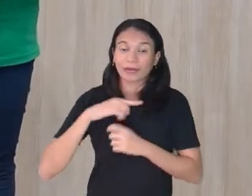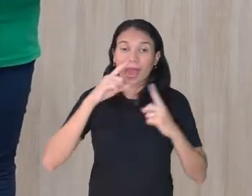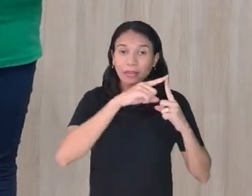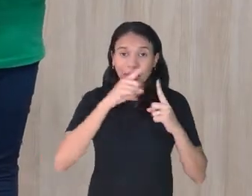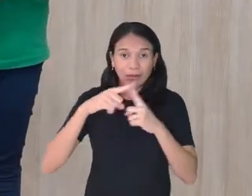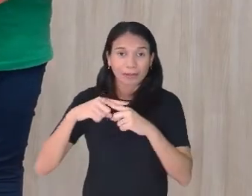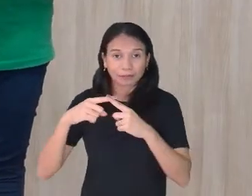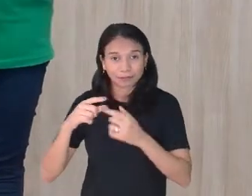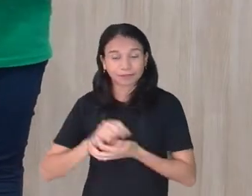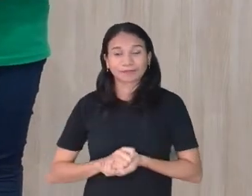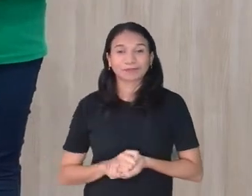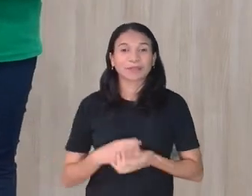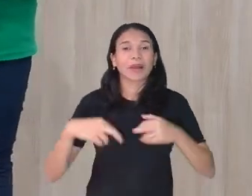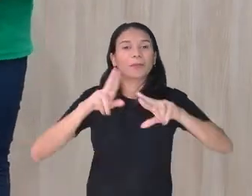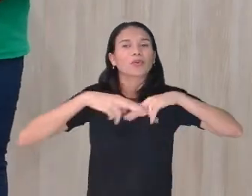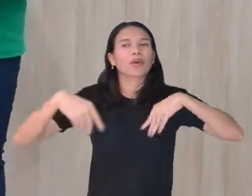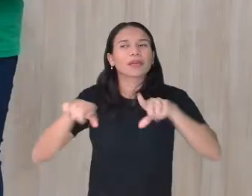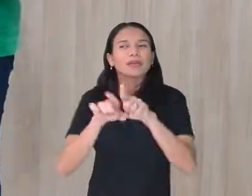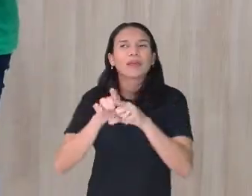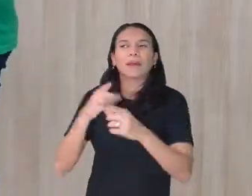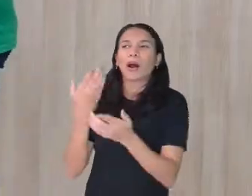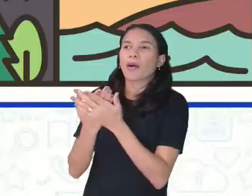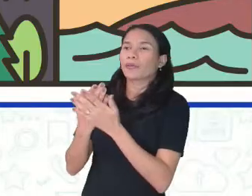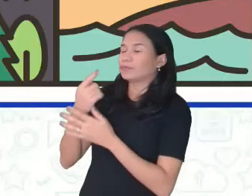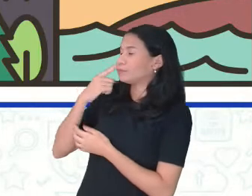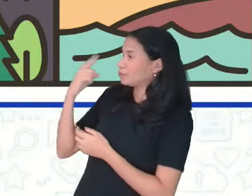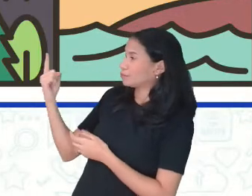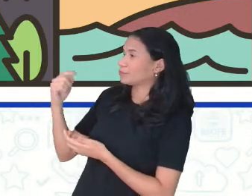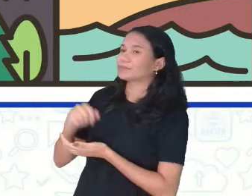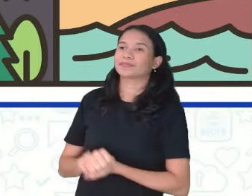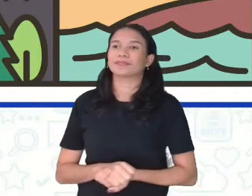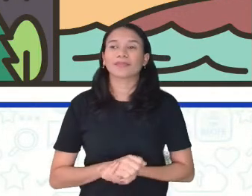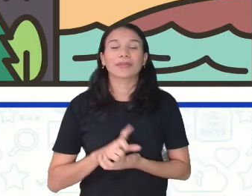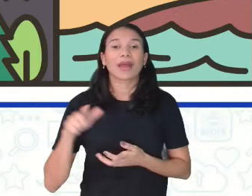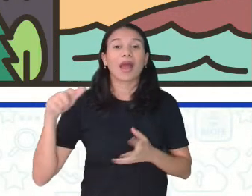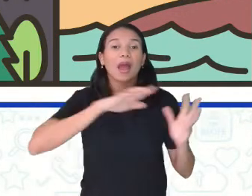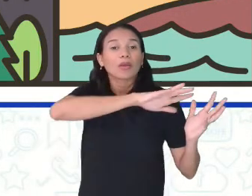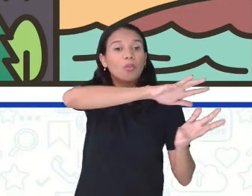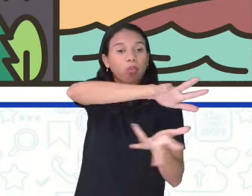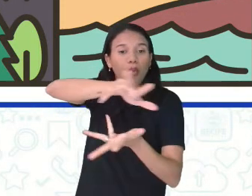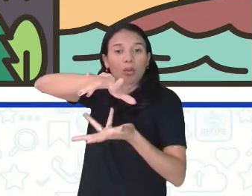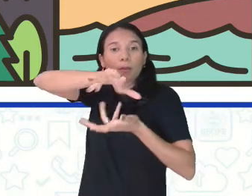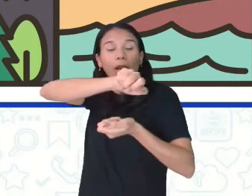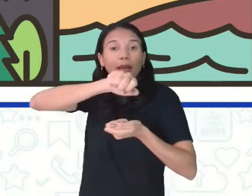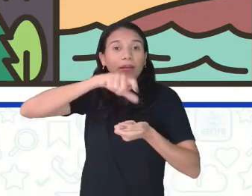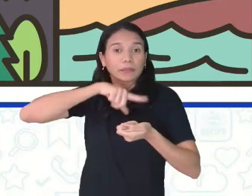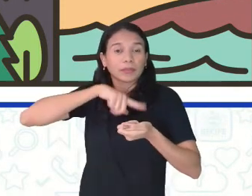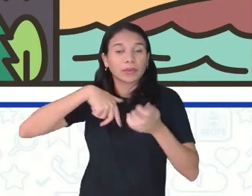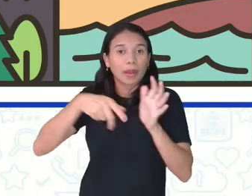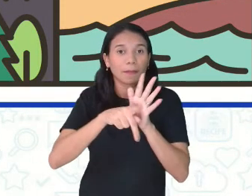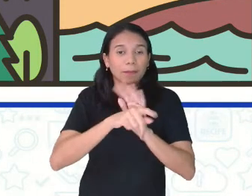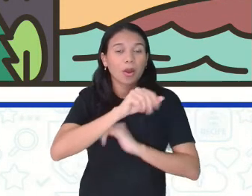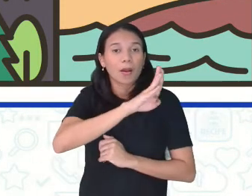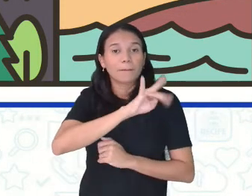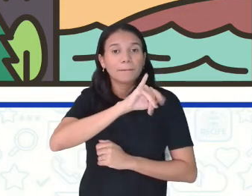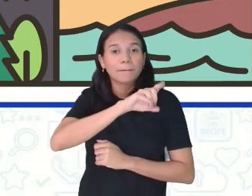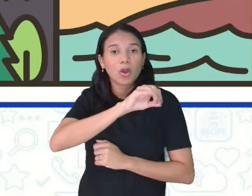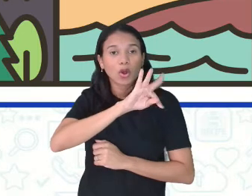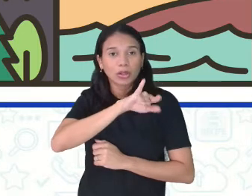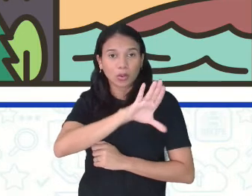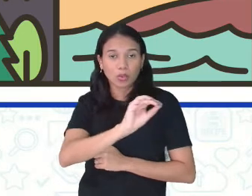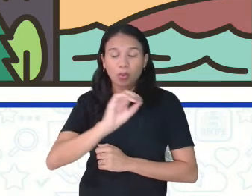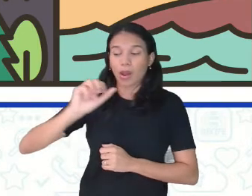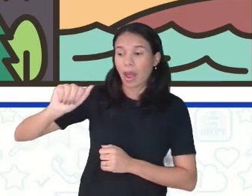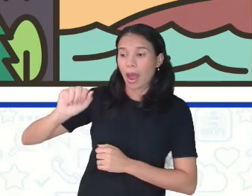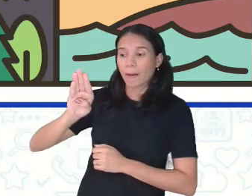espécies. O que é que nós vimos mais? Nós vimos que o nosso planeta é composto de fatores bióticos e abióticos.